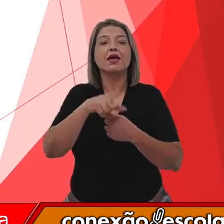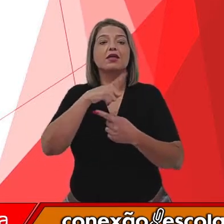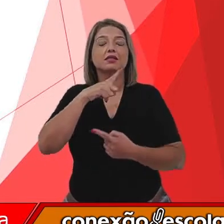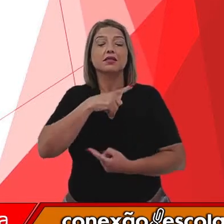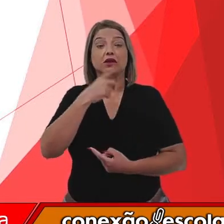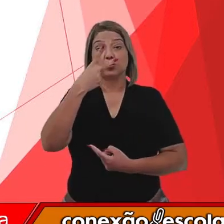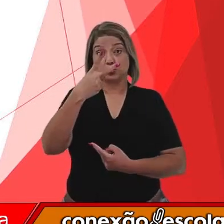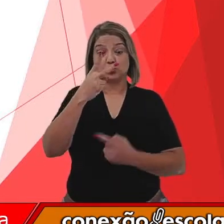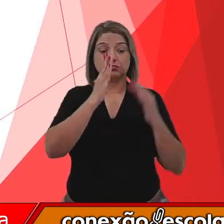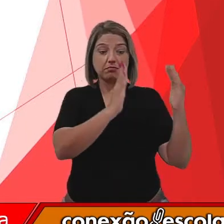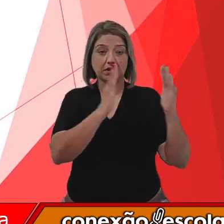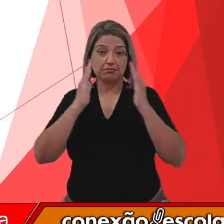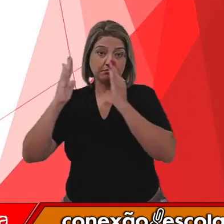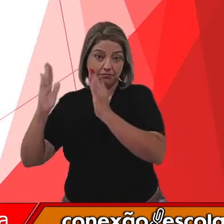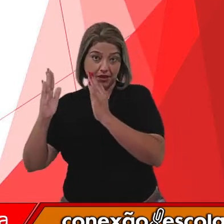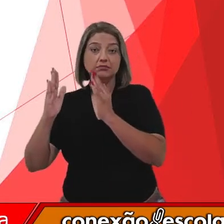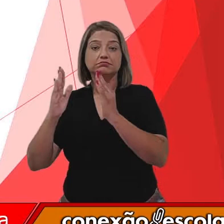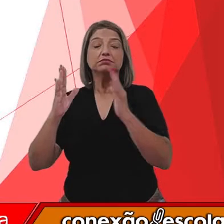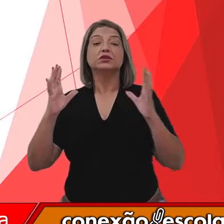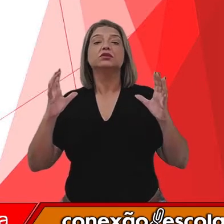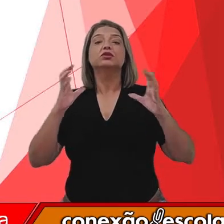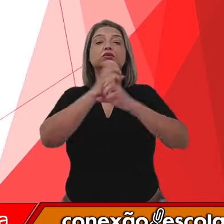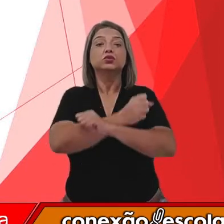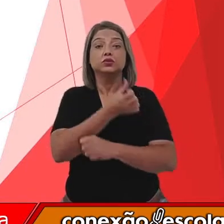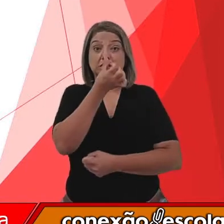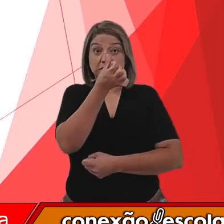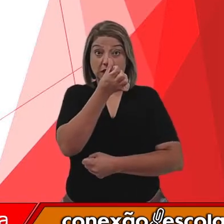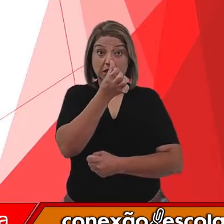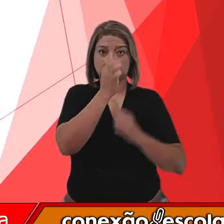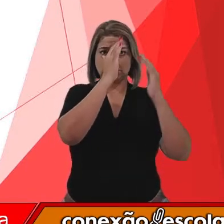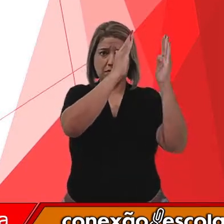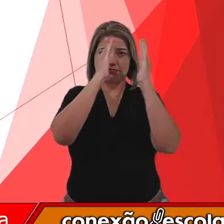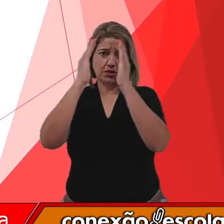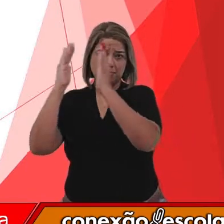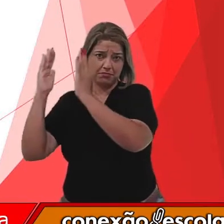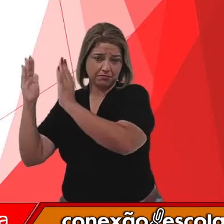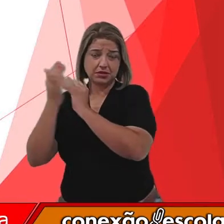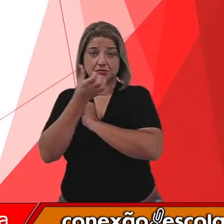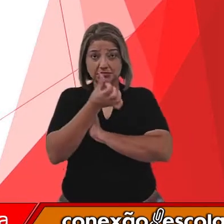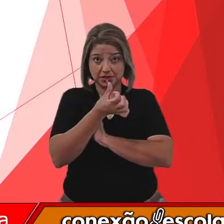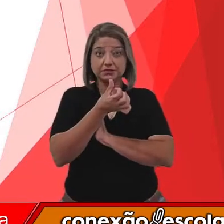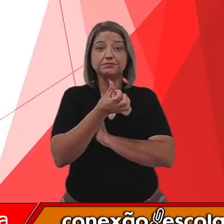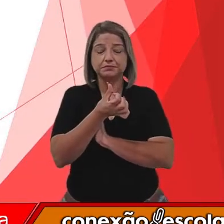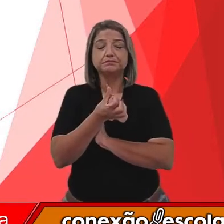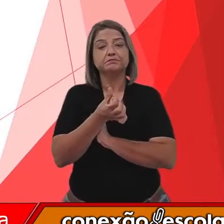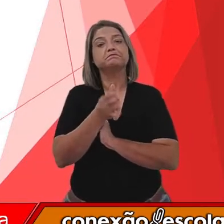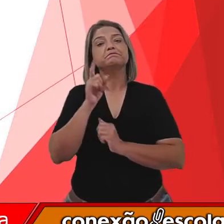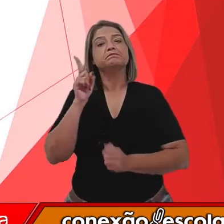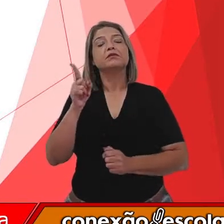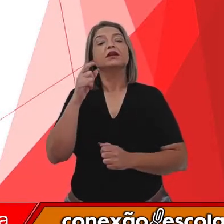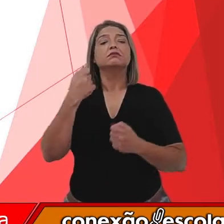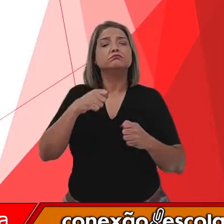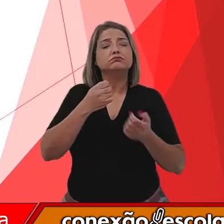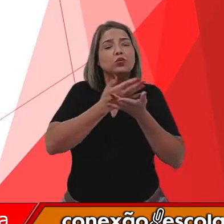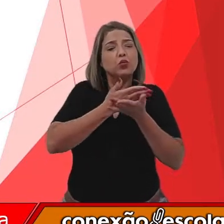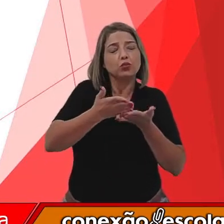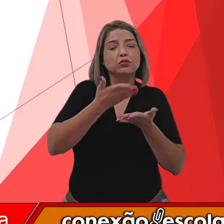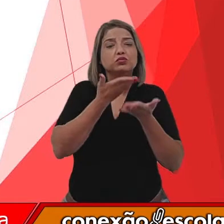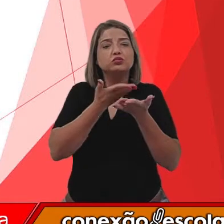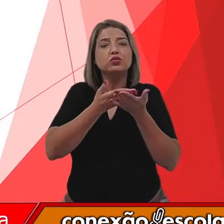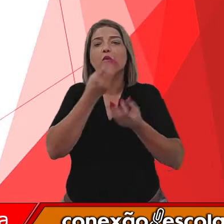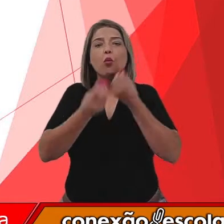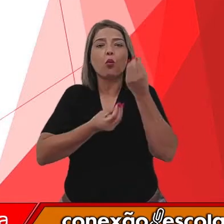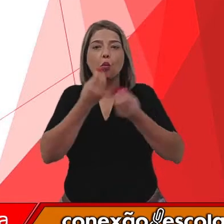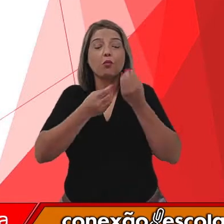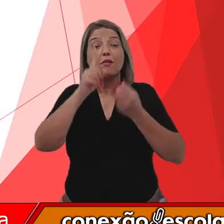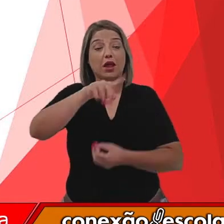duas partes de um total de 6 partes. Assim, a estudante iniciou o seu trabalho com